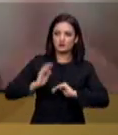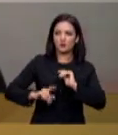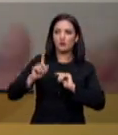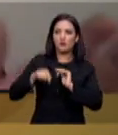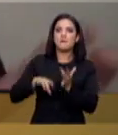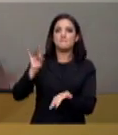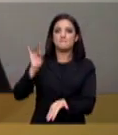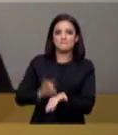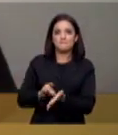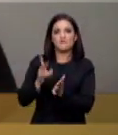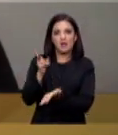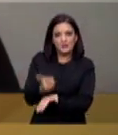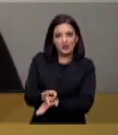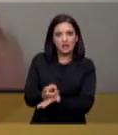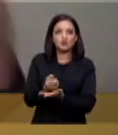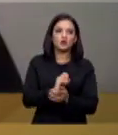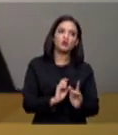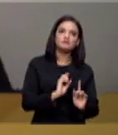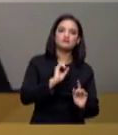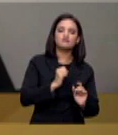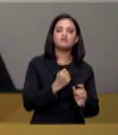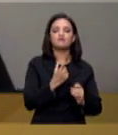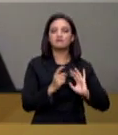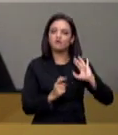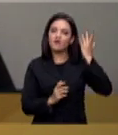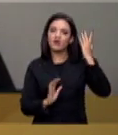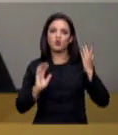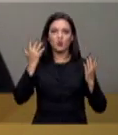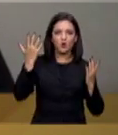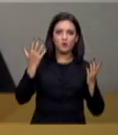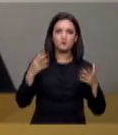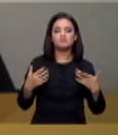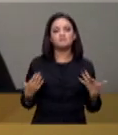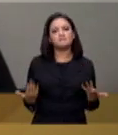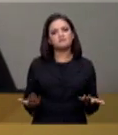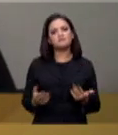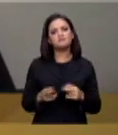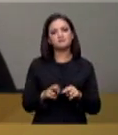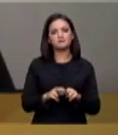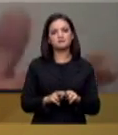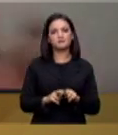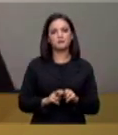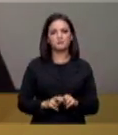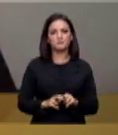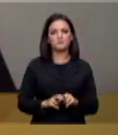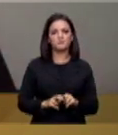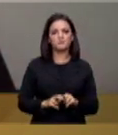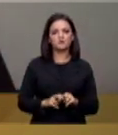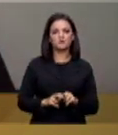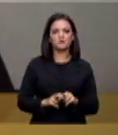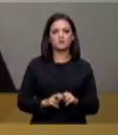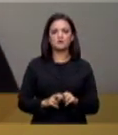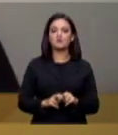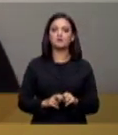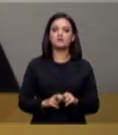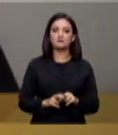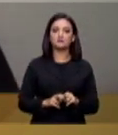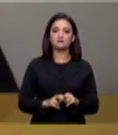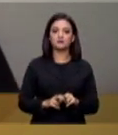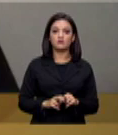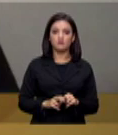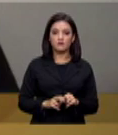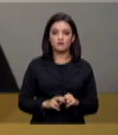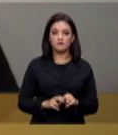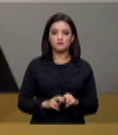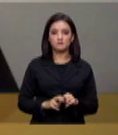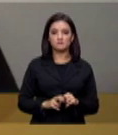cargos eventuais. Então, nesse aspecto, senhor presidente, eu quero crer, e com devido respeito